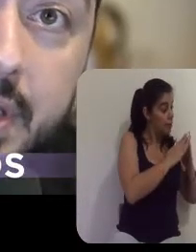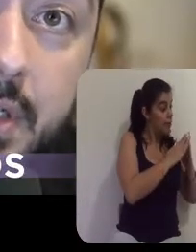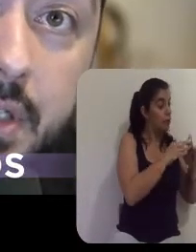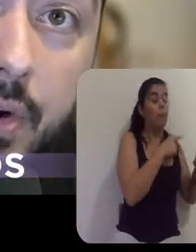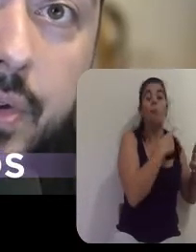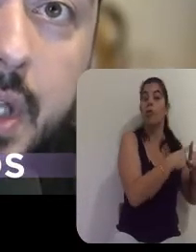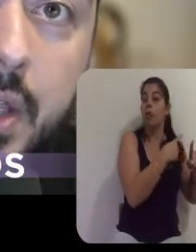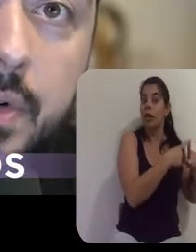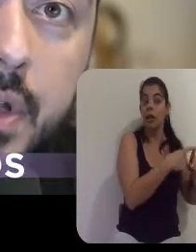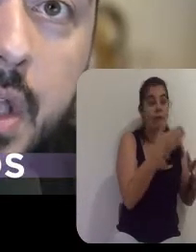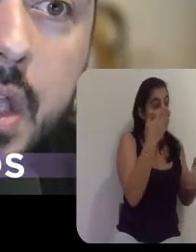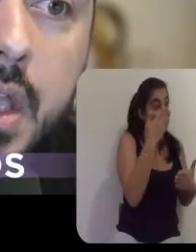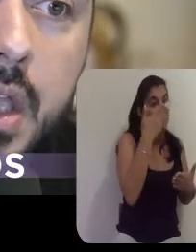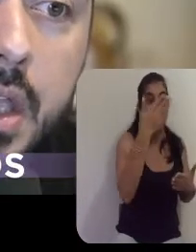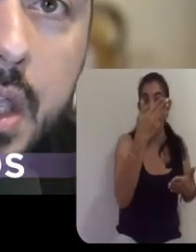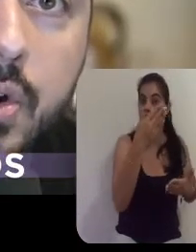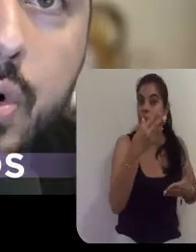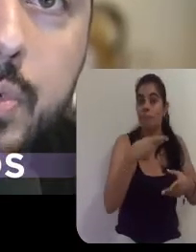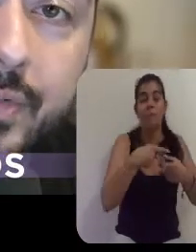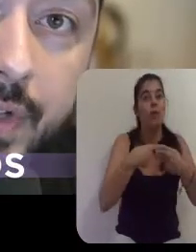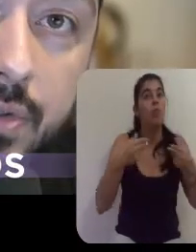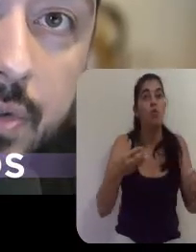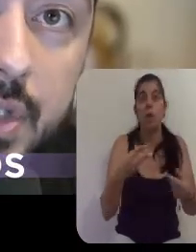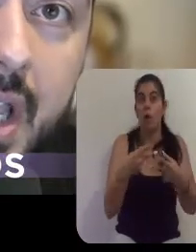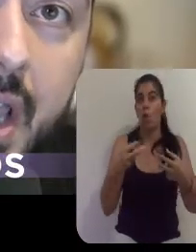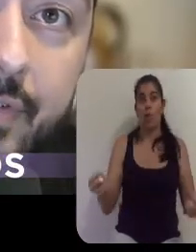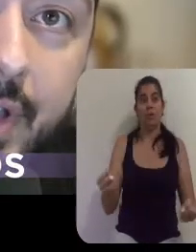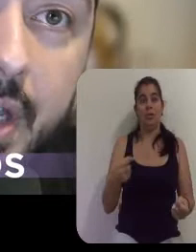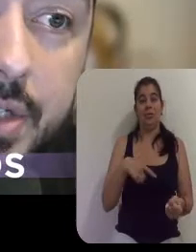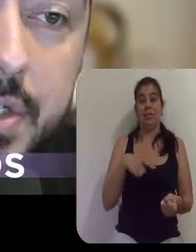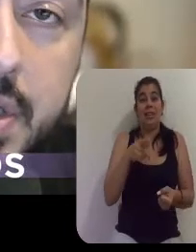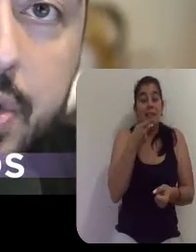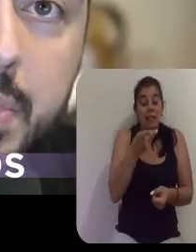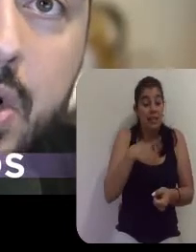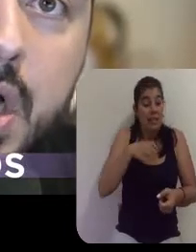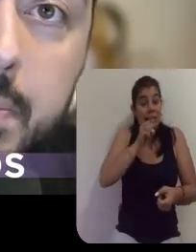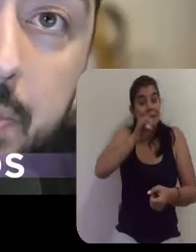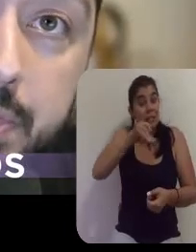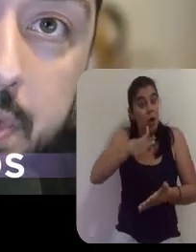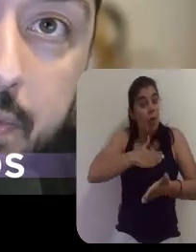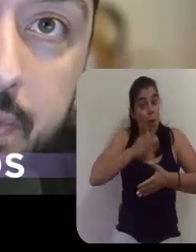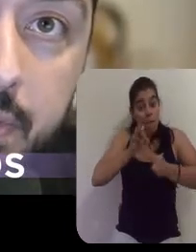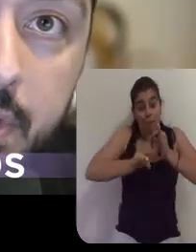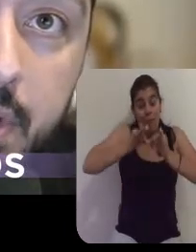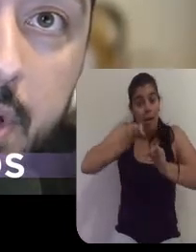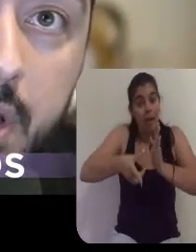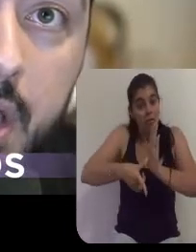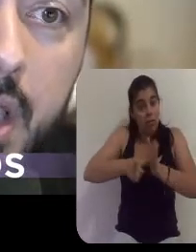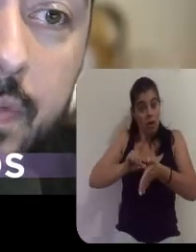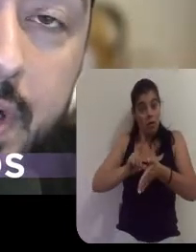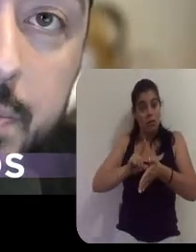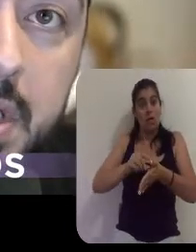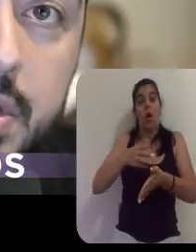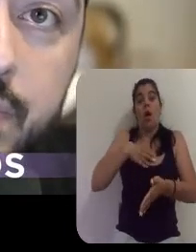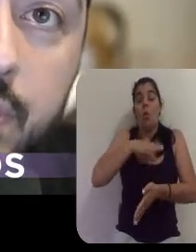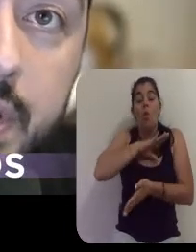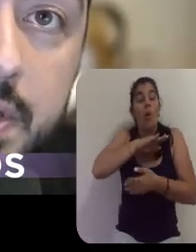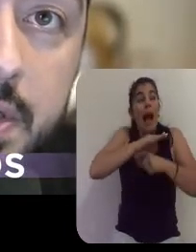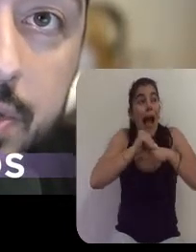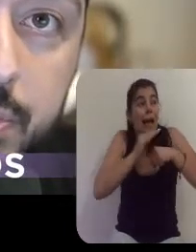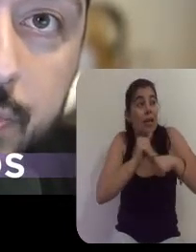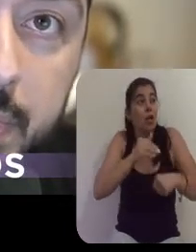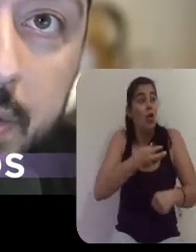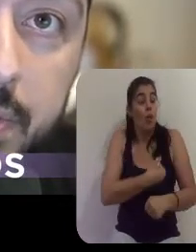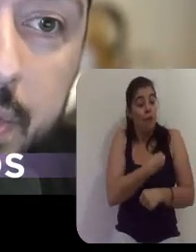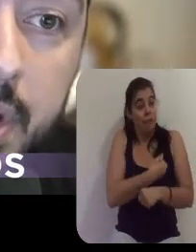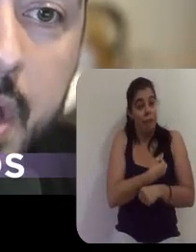pela vida, que é o que eu tenho. E como um aviso de quem quer ver a gente seguir o melhor caminho possível. Infelizmente envolve